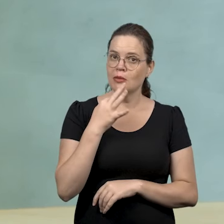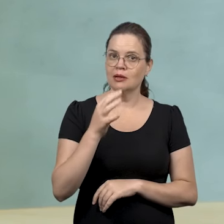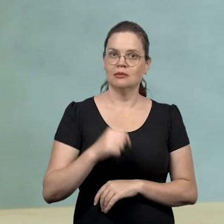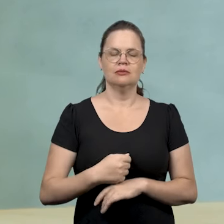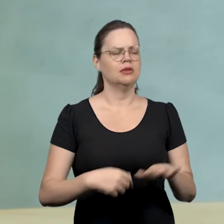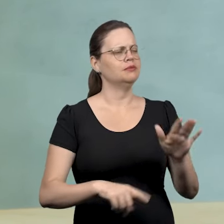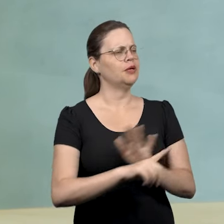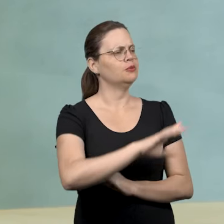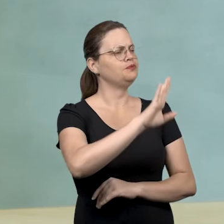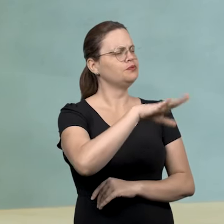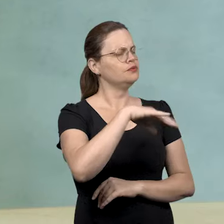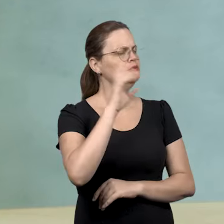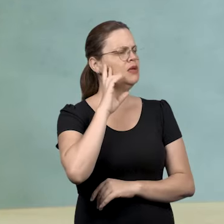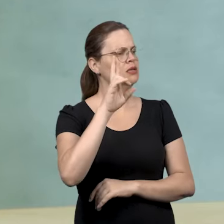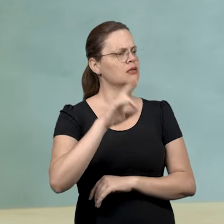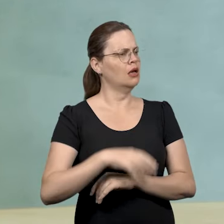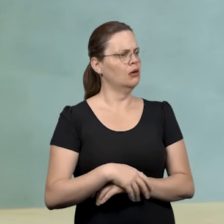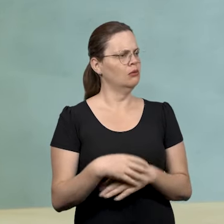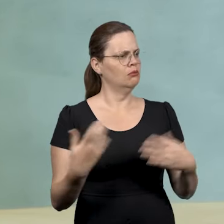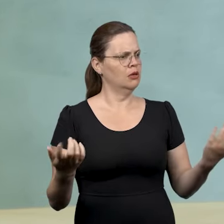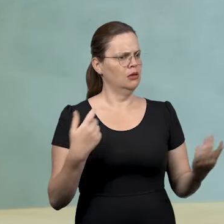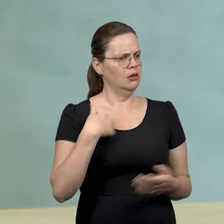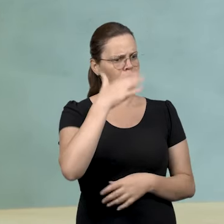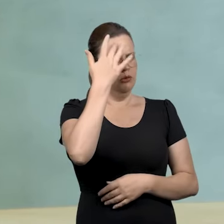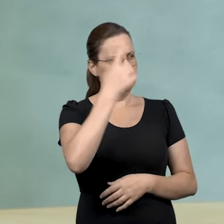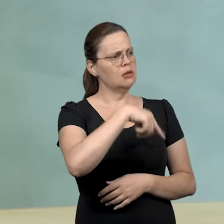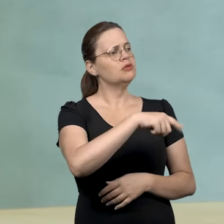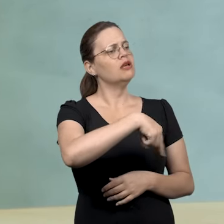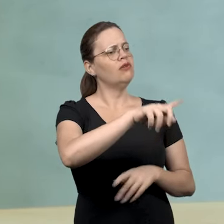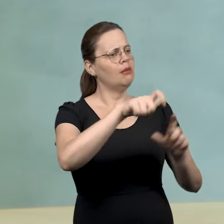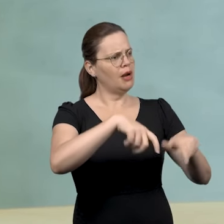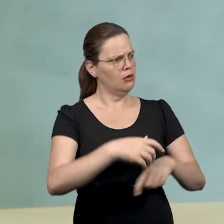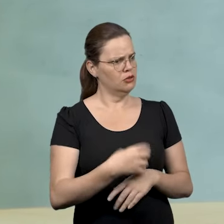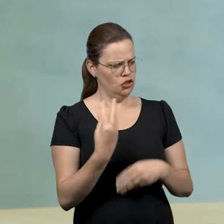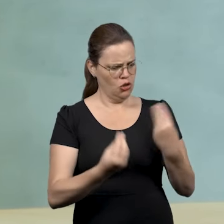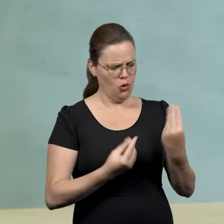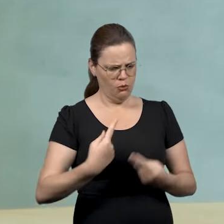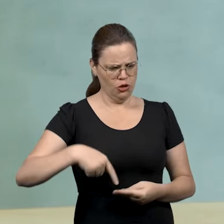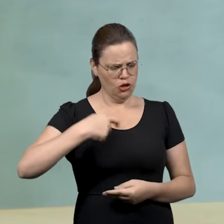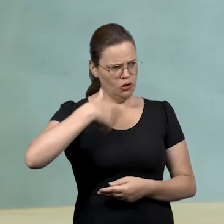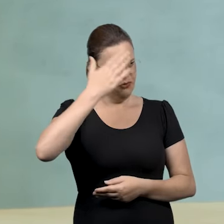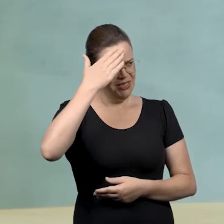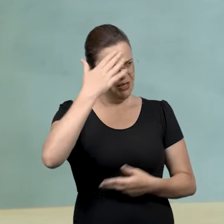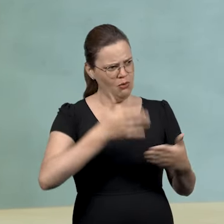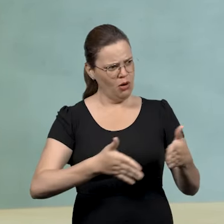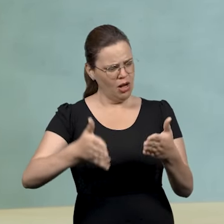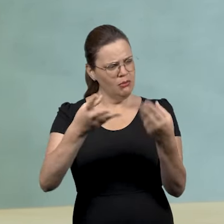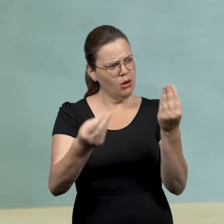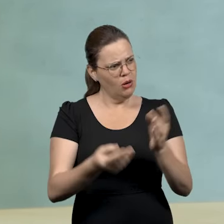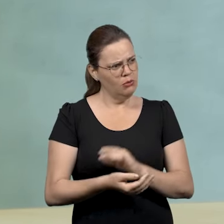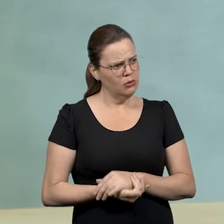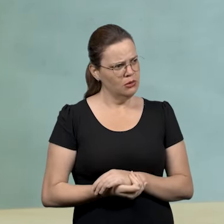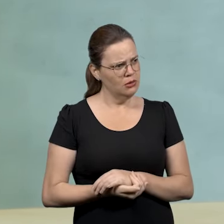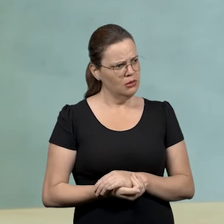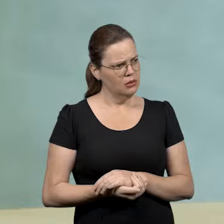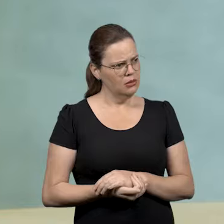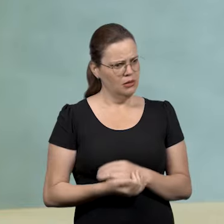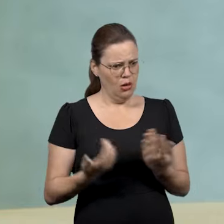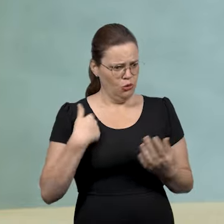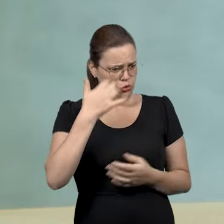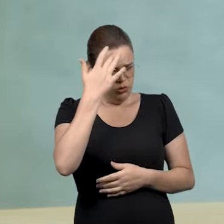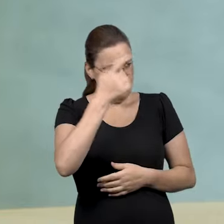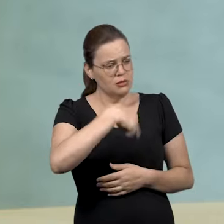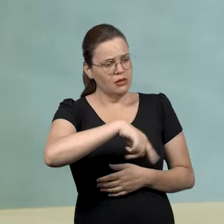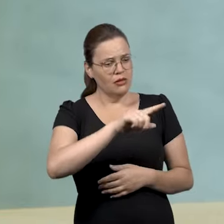faz a seguinte pergunta: Senhor, não sabemos para onde vais, como podemos saber do caminho? Como podemos saber o